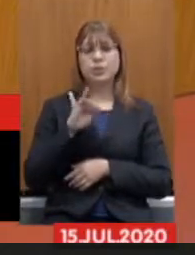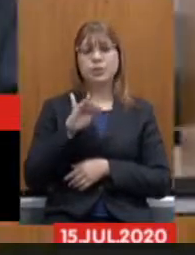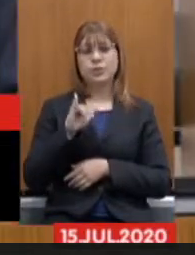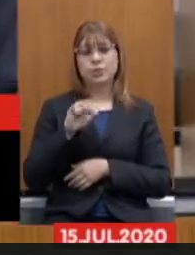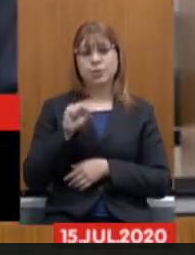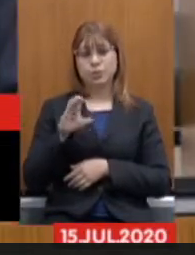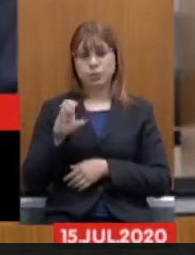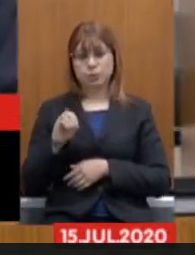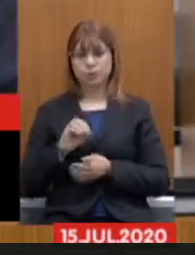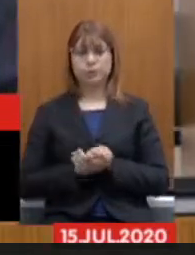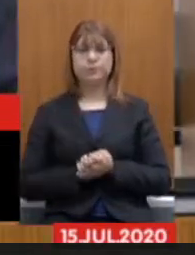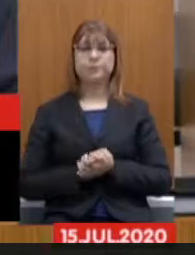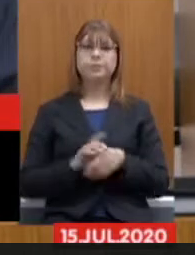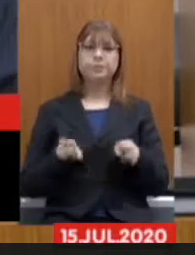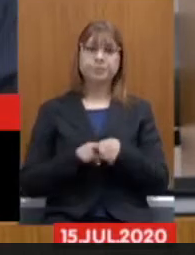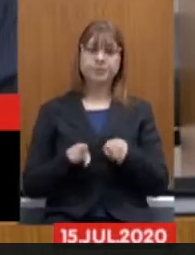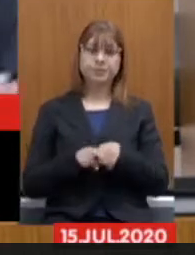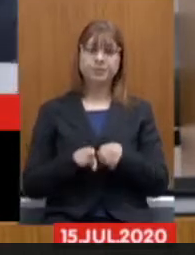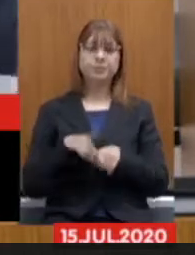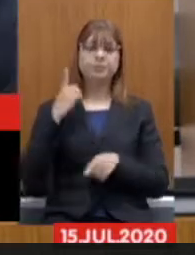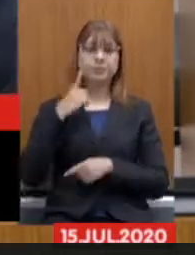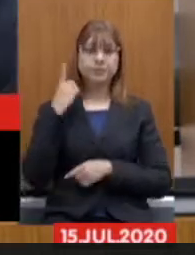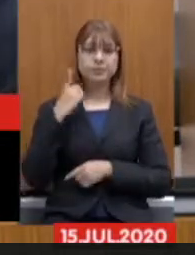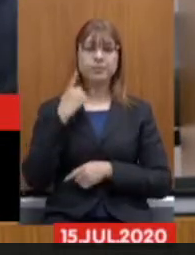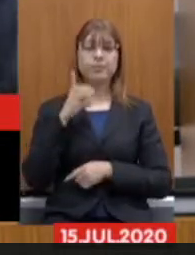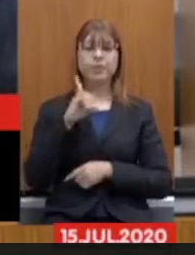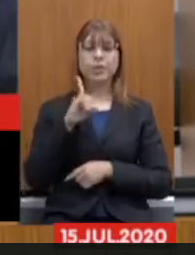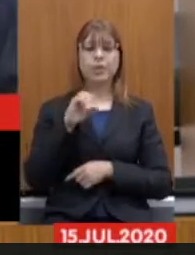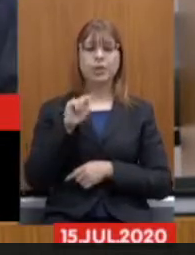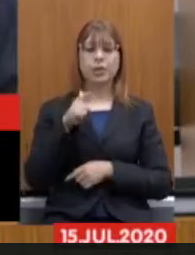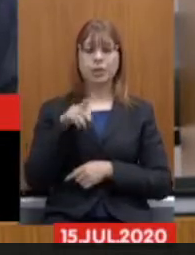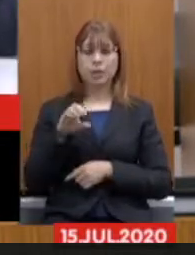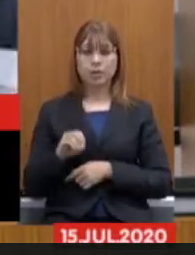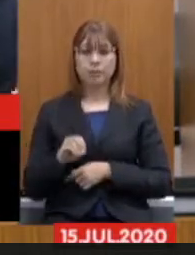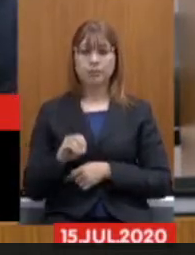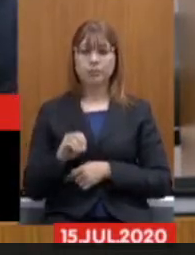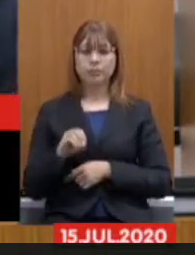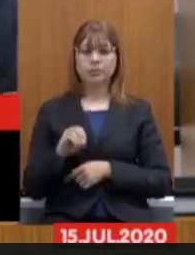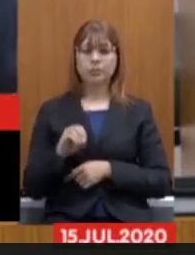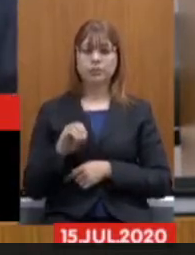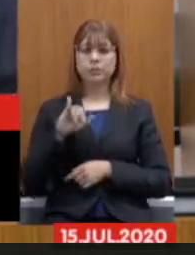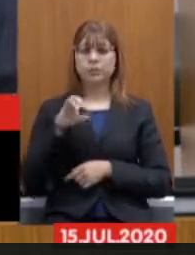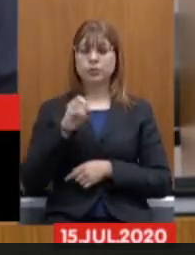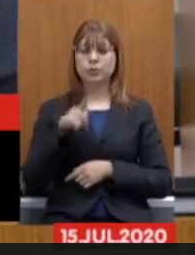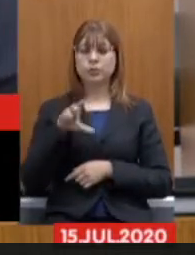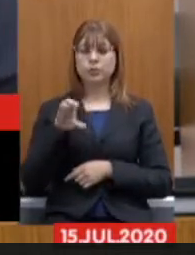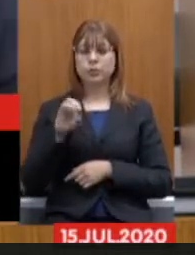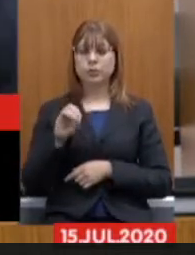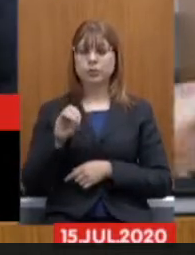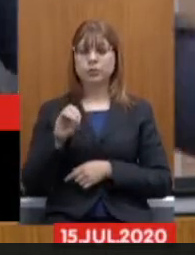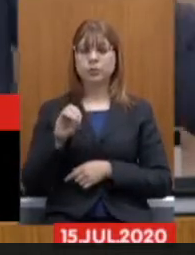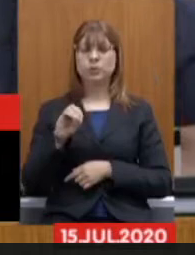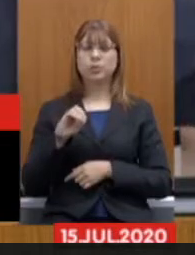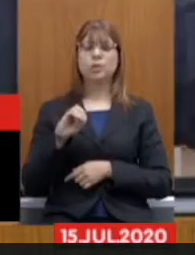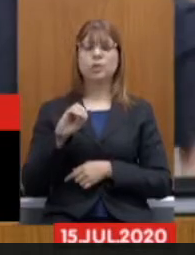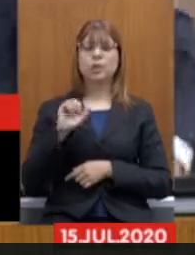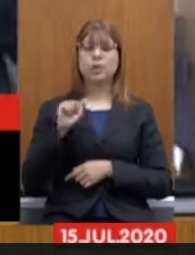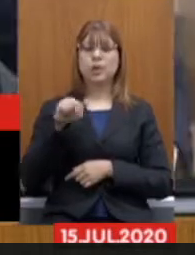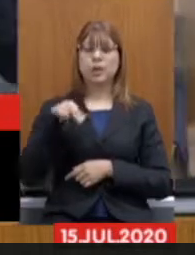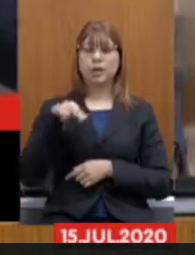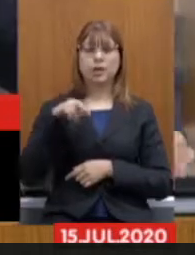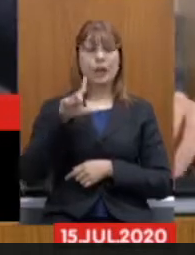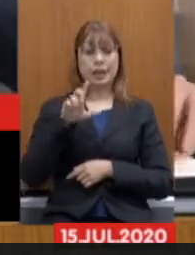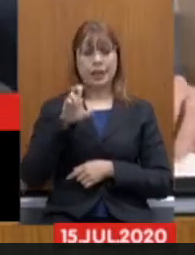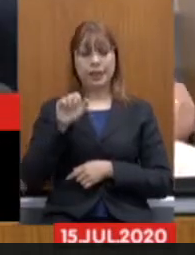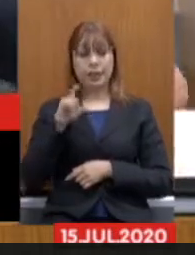parlamentares que acompanham este seminário deputado doorgal andrada o deputado joão magalhães e também o deputado leandro